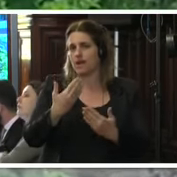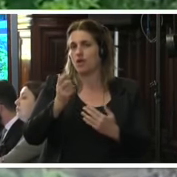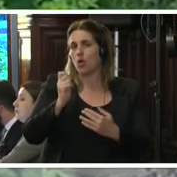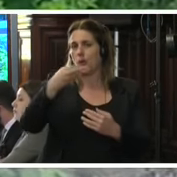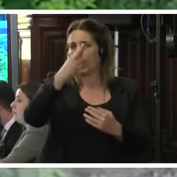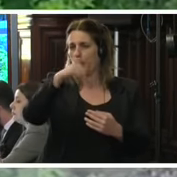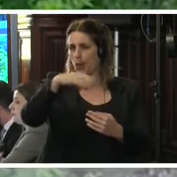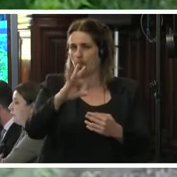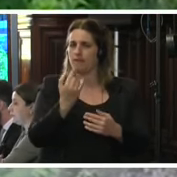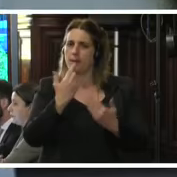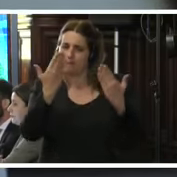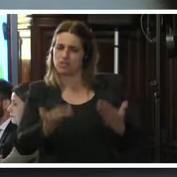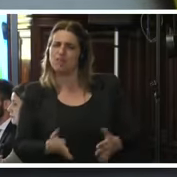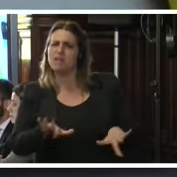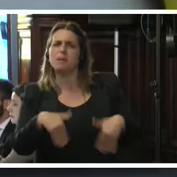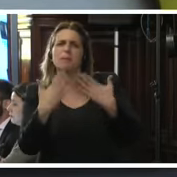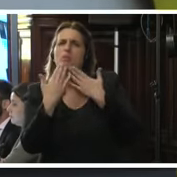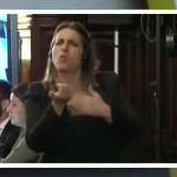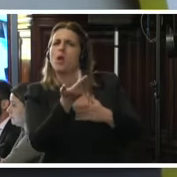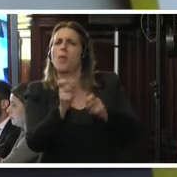Quantas pessoas presas até agora, hein?